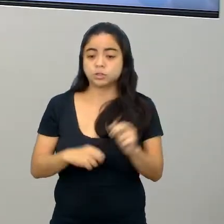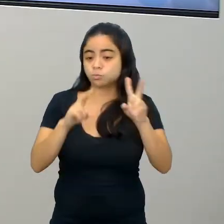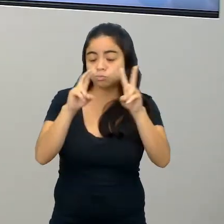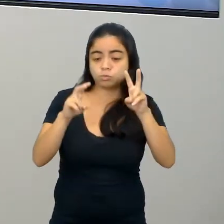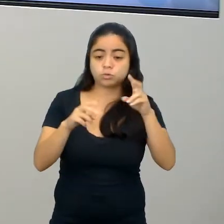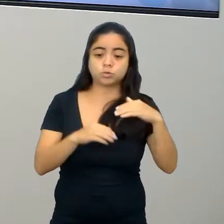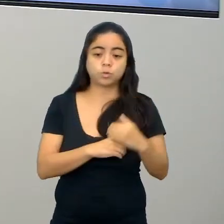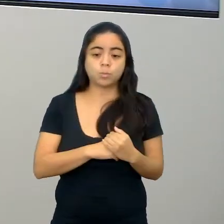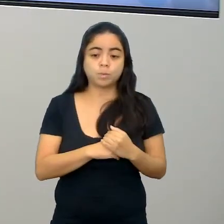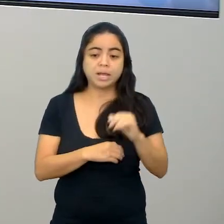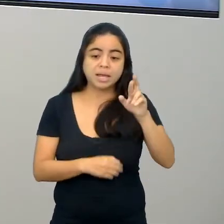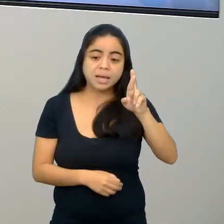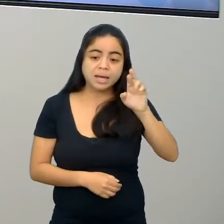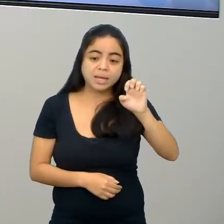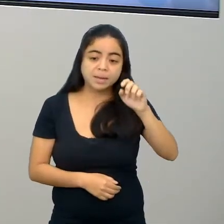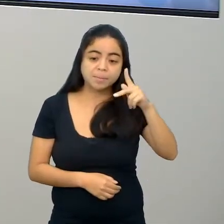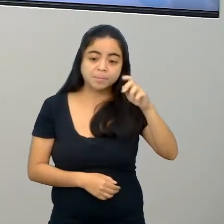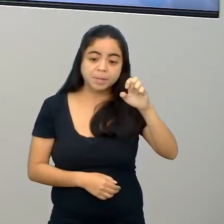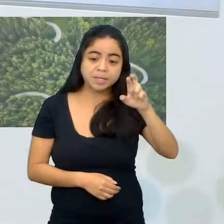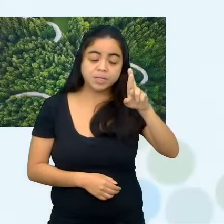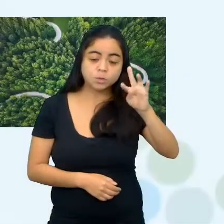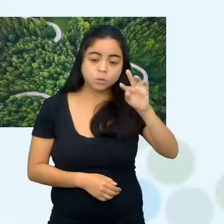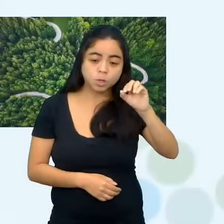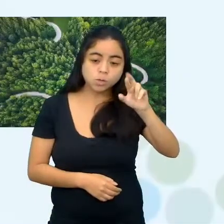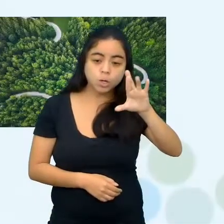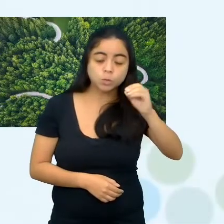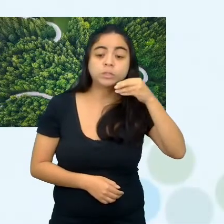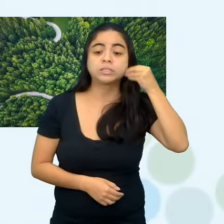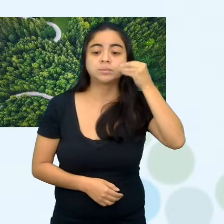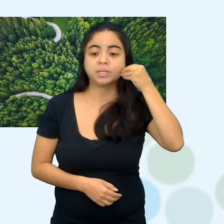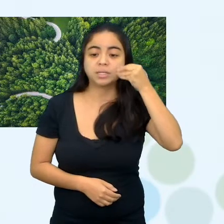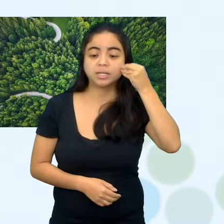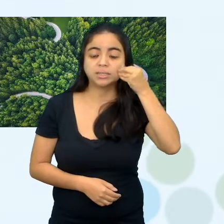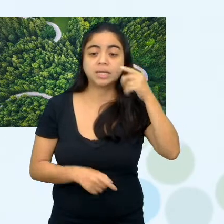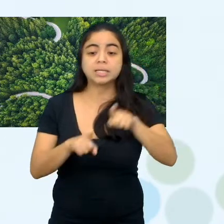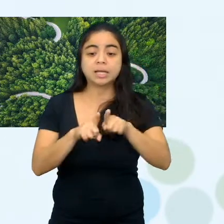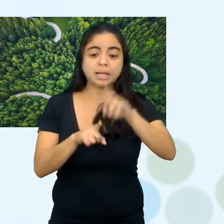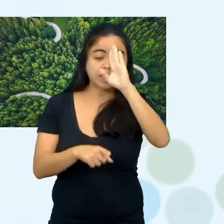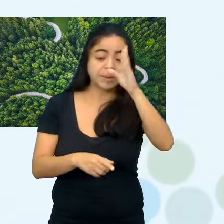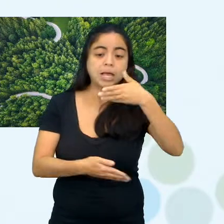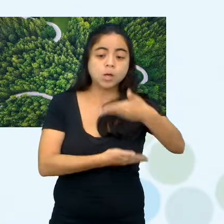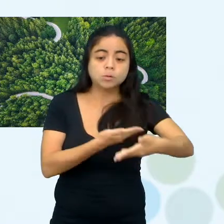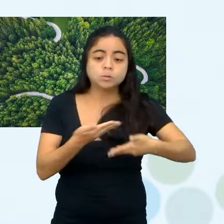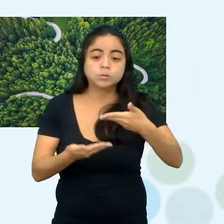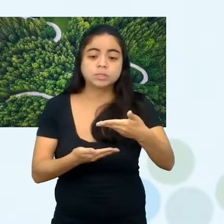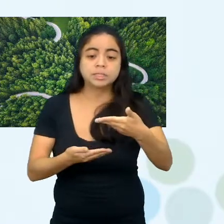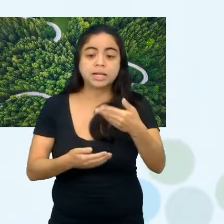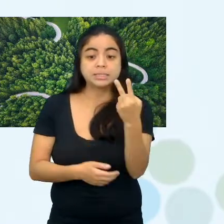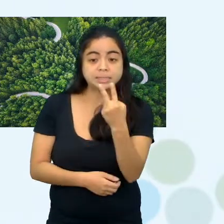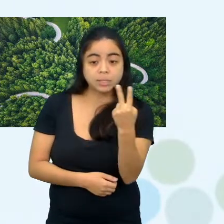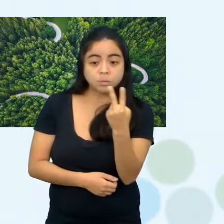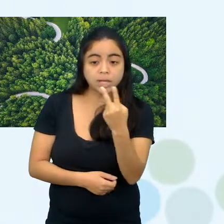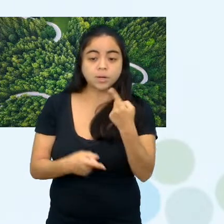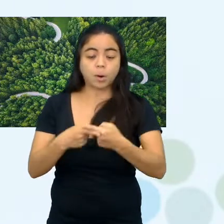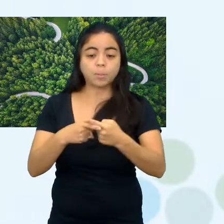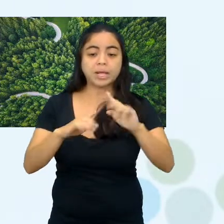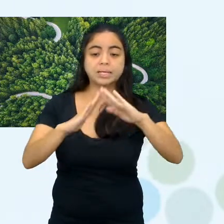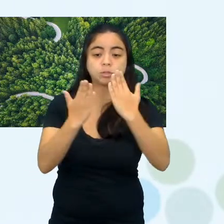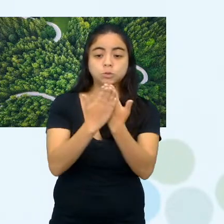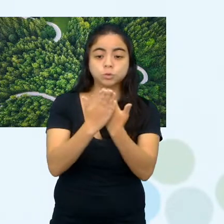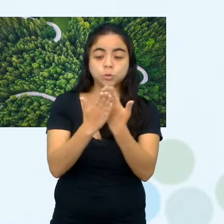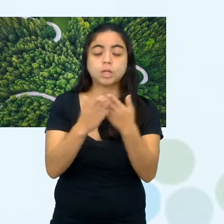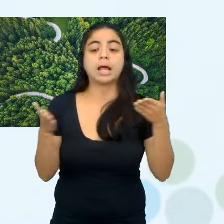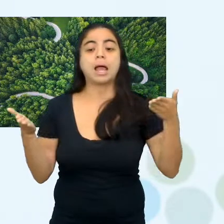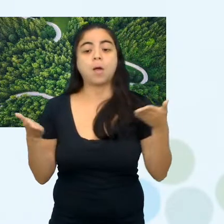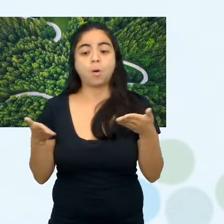A gente também pode olhar aqui que depois desses processos, quando a gente fala principalmente da socialização secundária, porque a escola hoje,